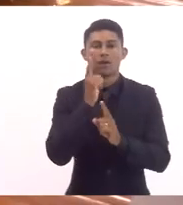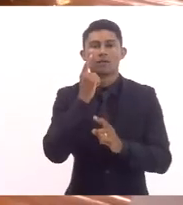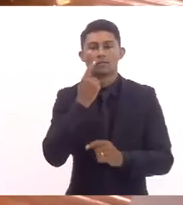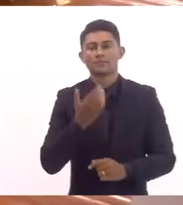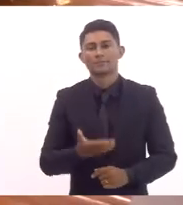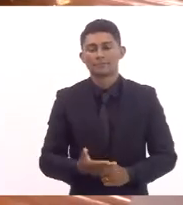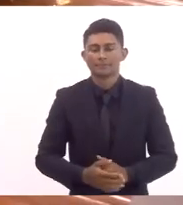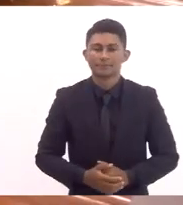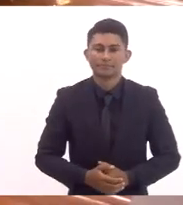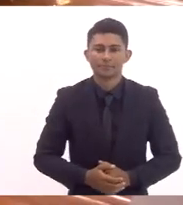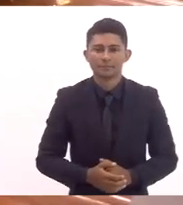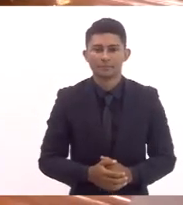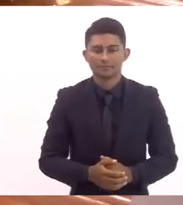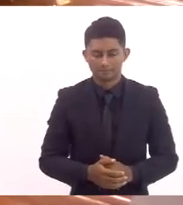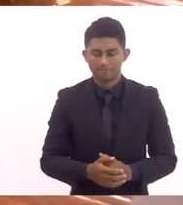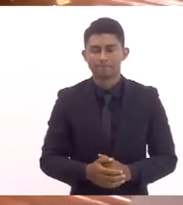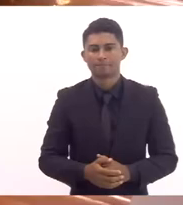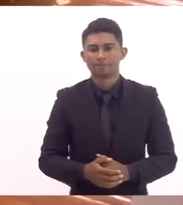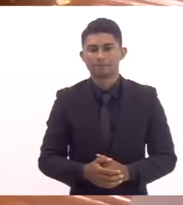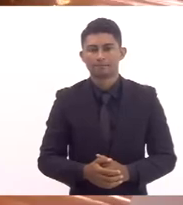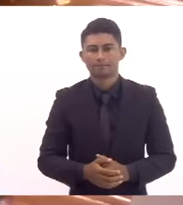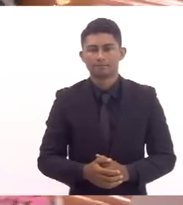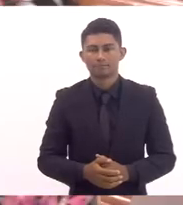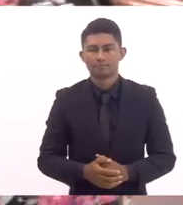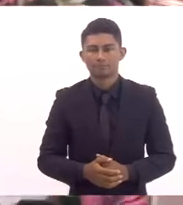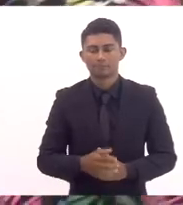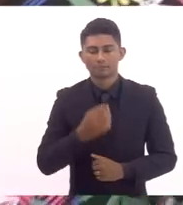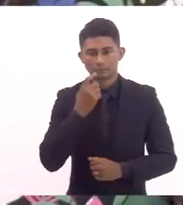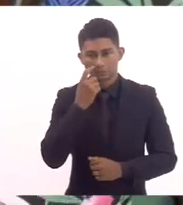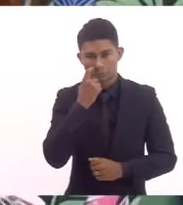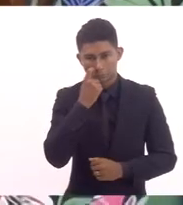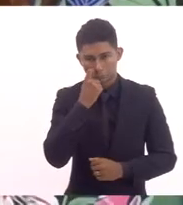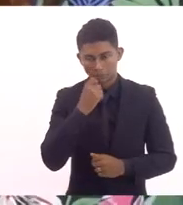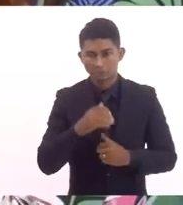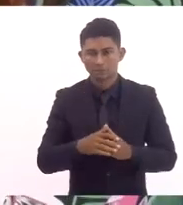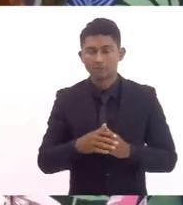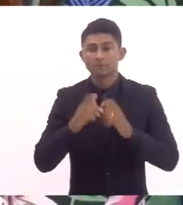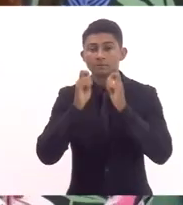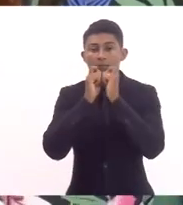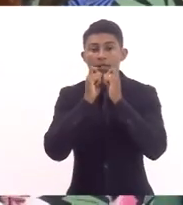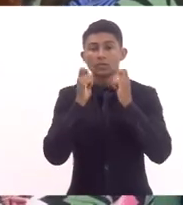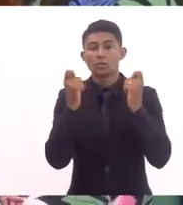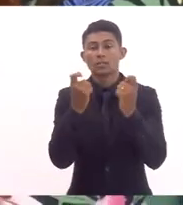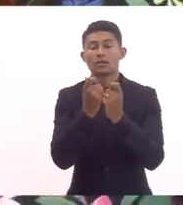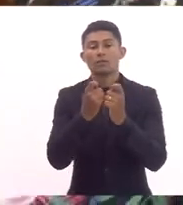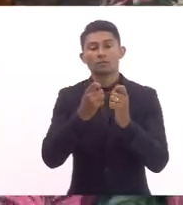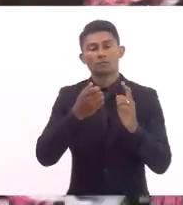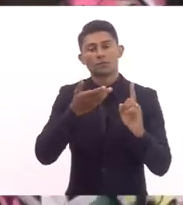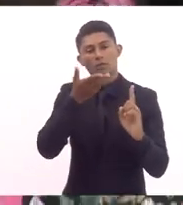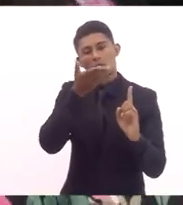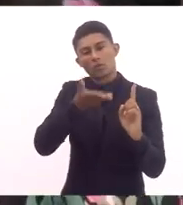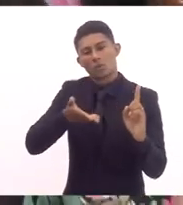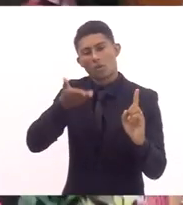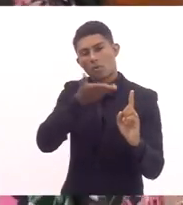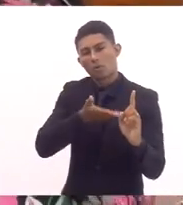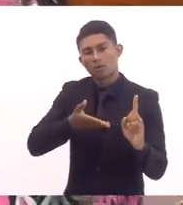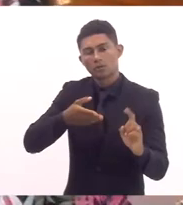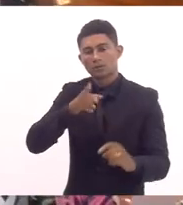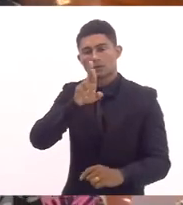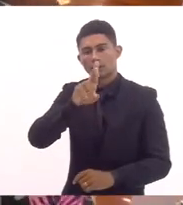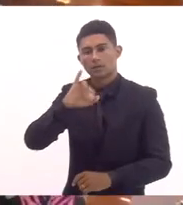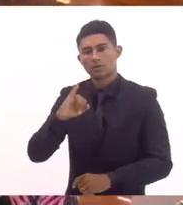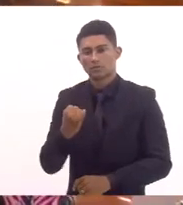então vamos lá a associação de dólares do Rio de Janeiro